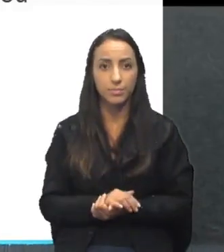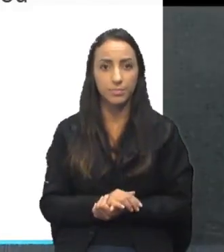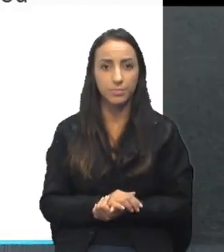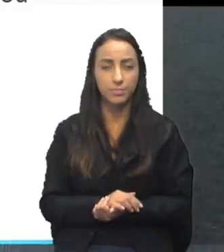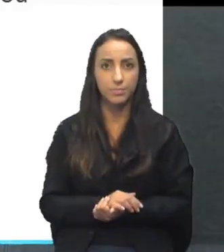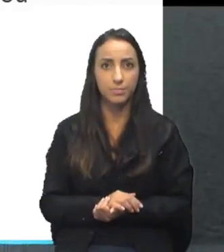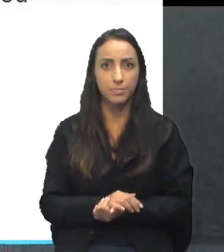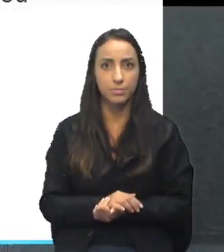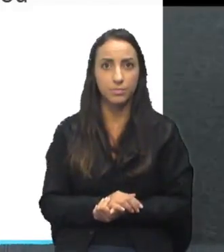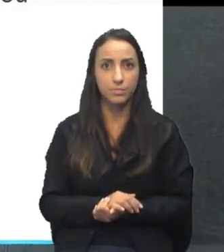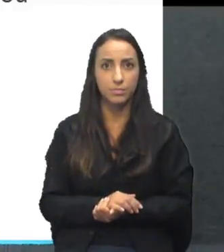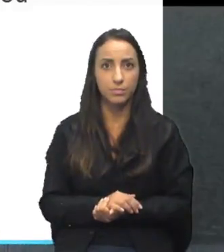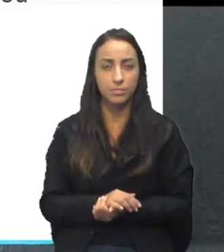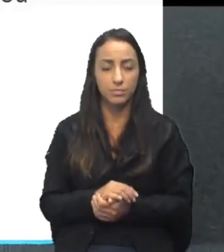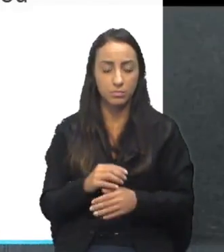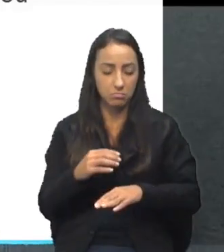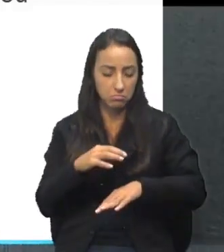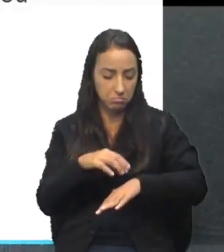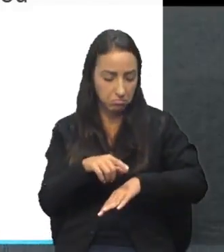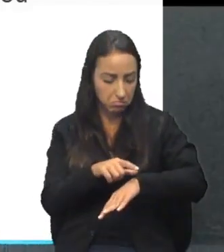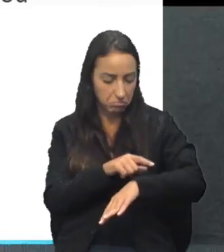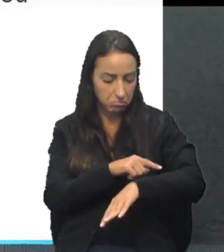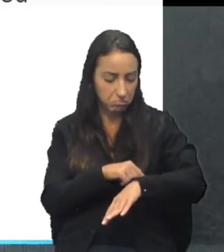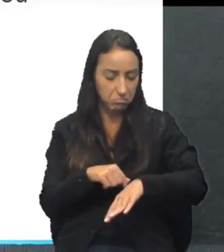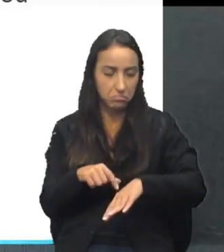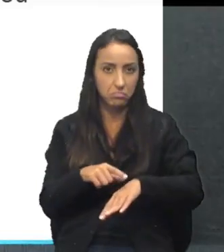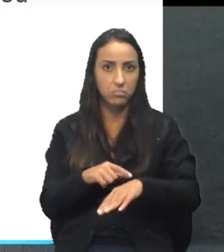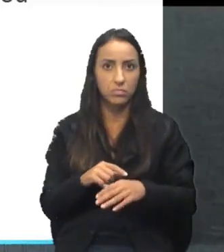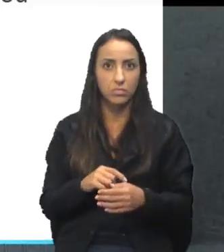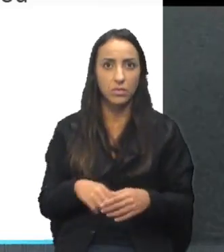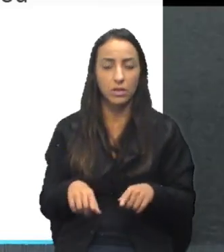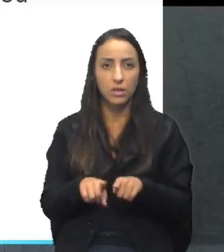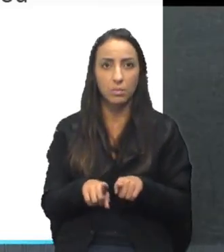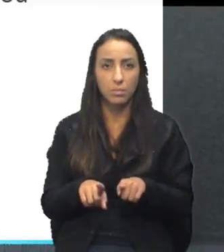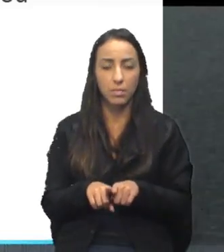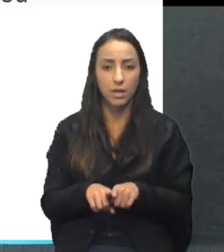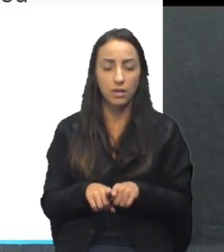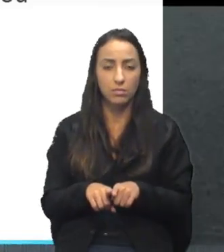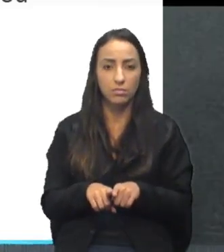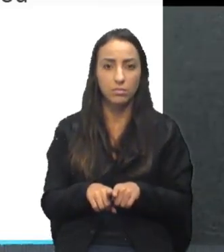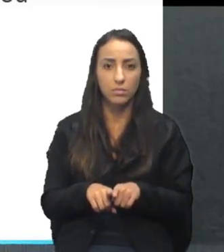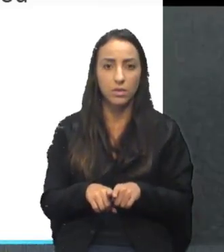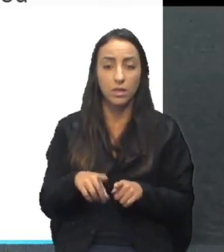regiões subadjacentes e nas partes distais da bandagem,